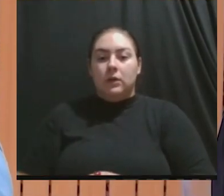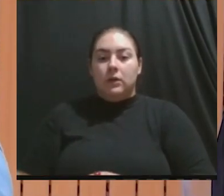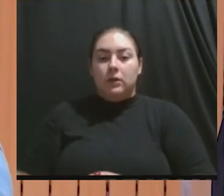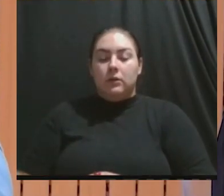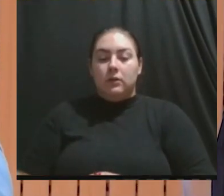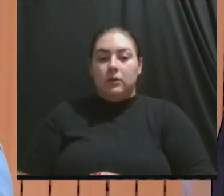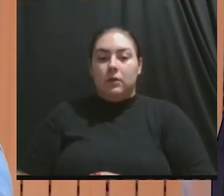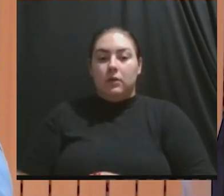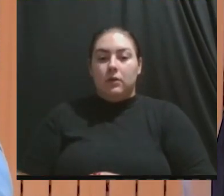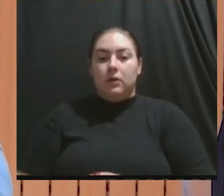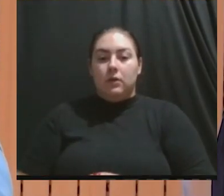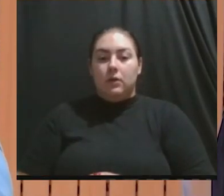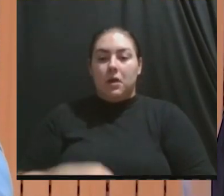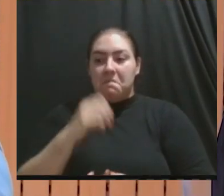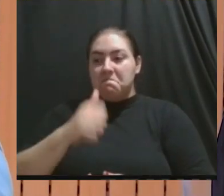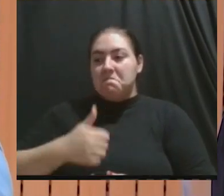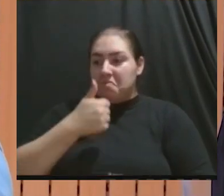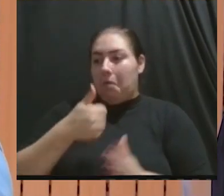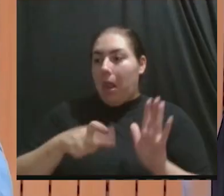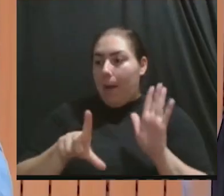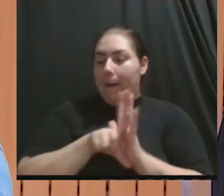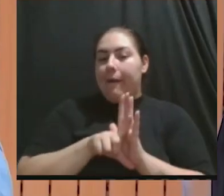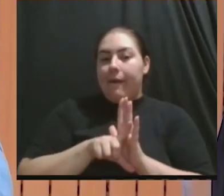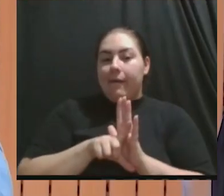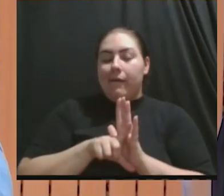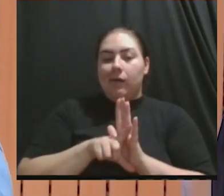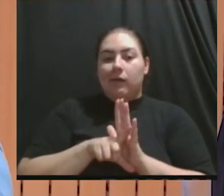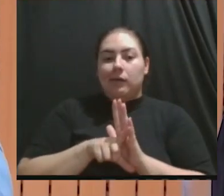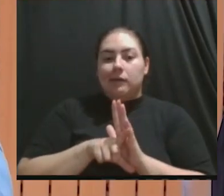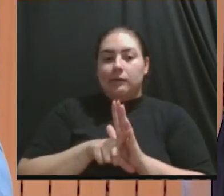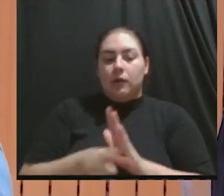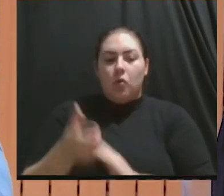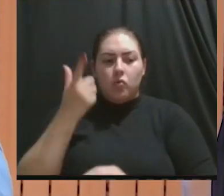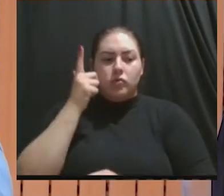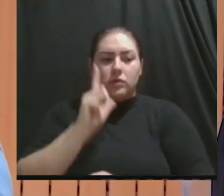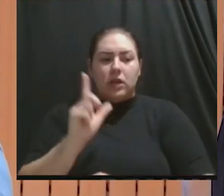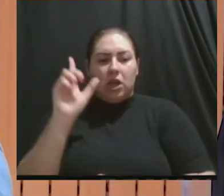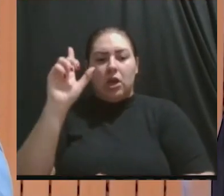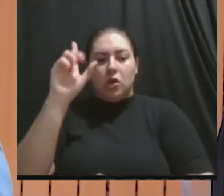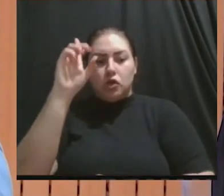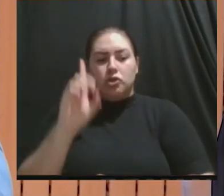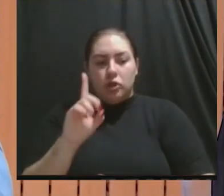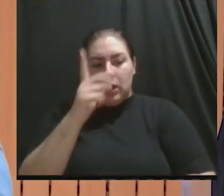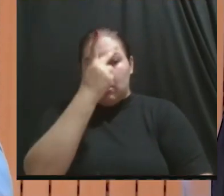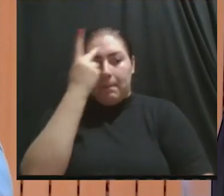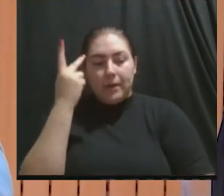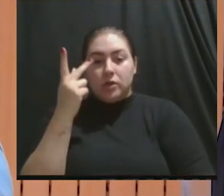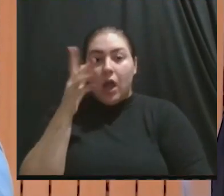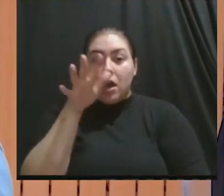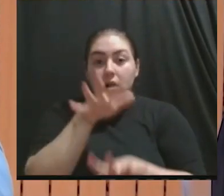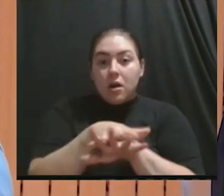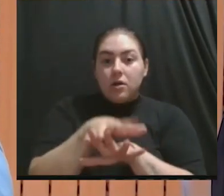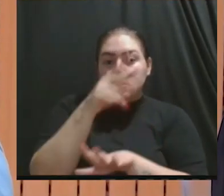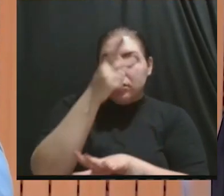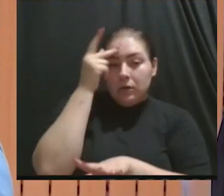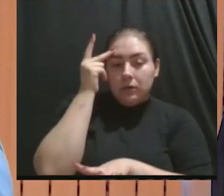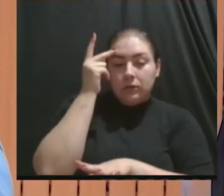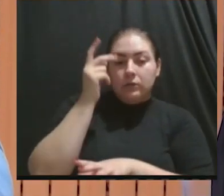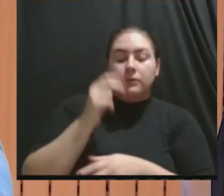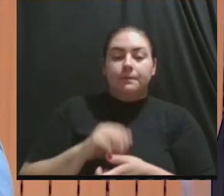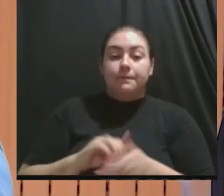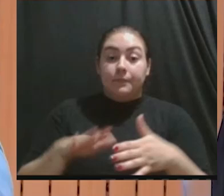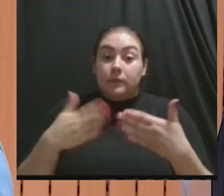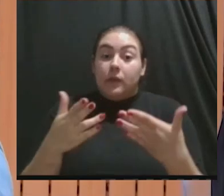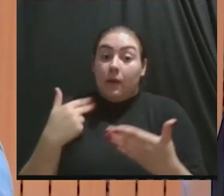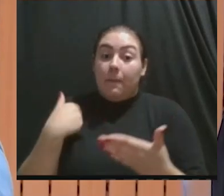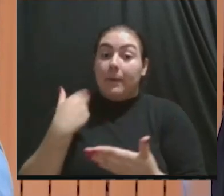aprovar a lei para que garanta o direito dessas pessoas, a inclusão dessas pessoas. Então, para nós aqui, infelizmente,